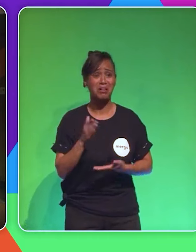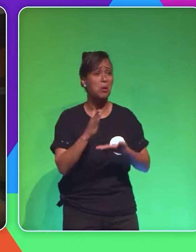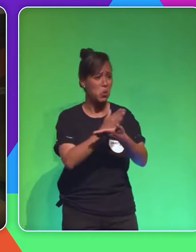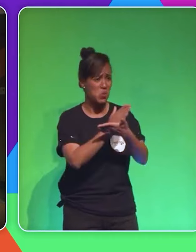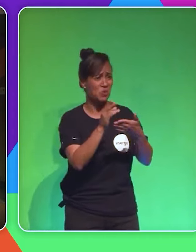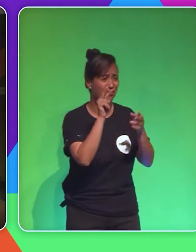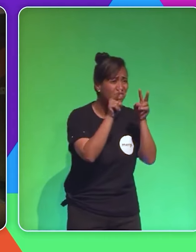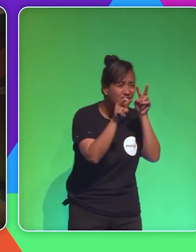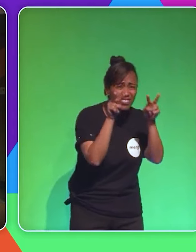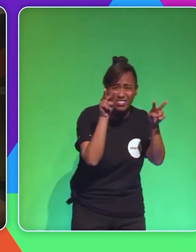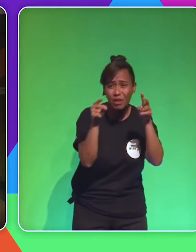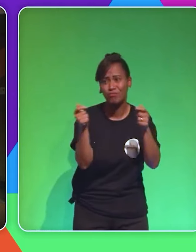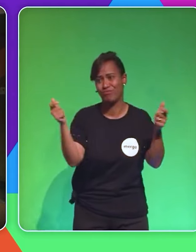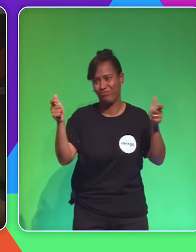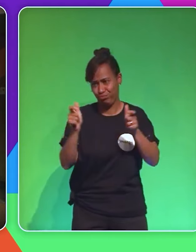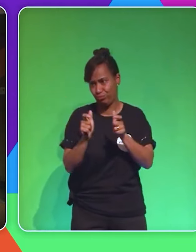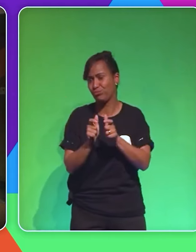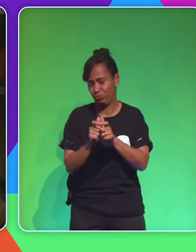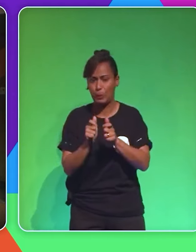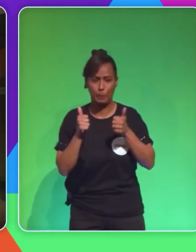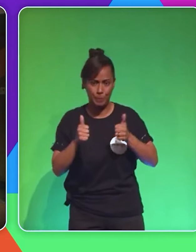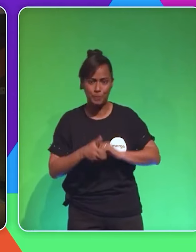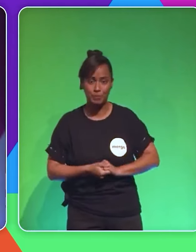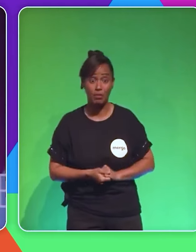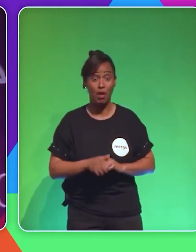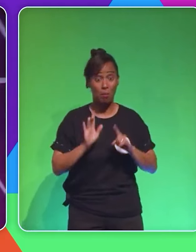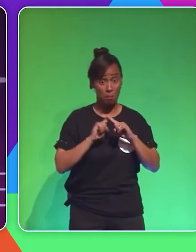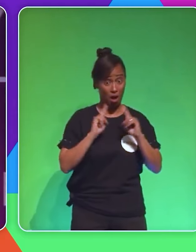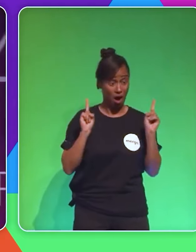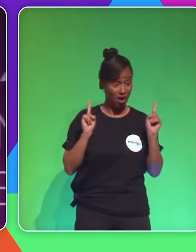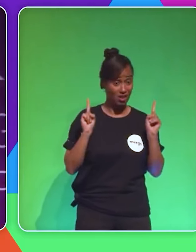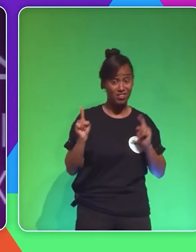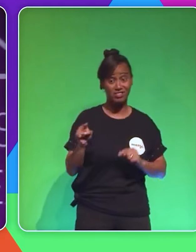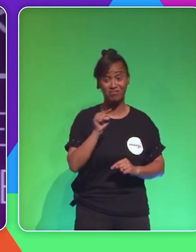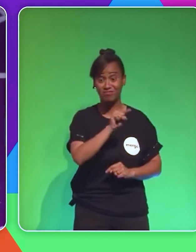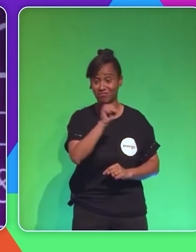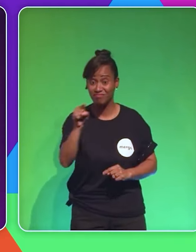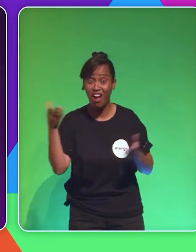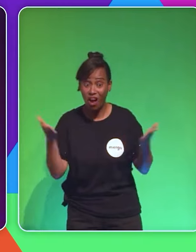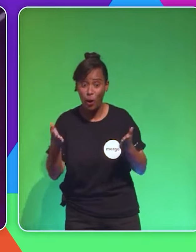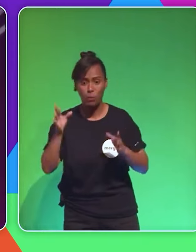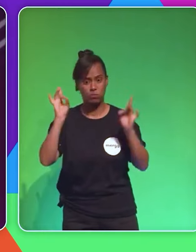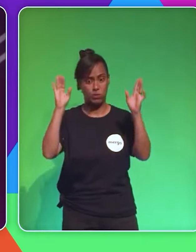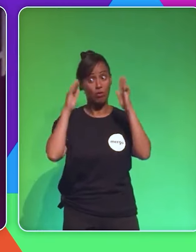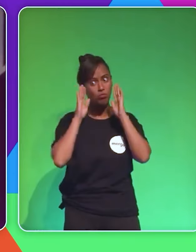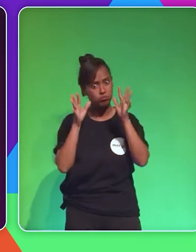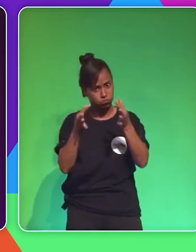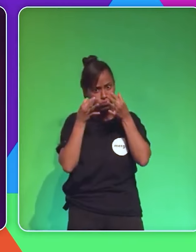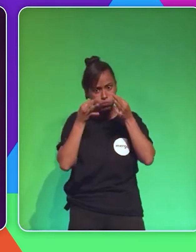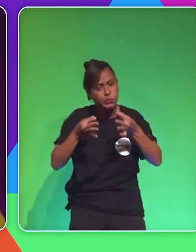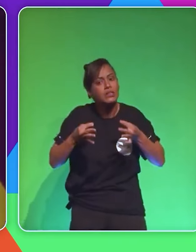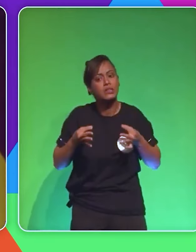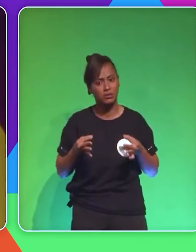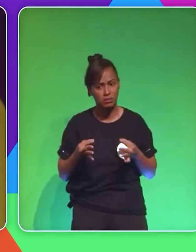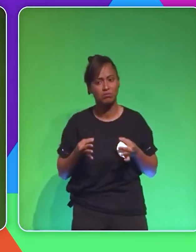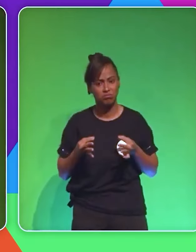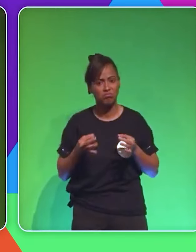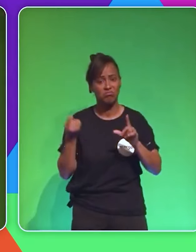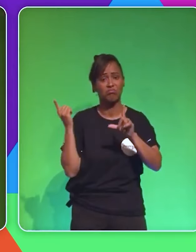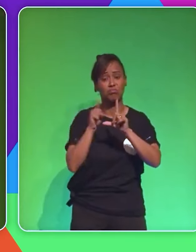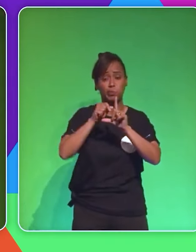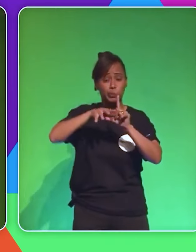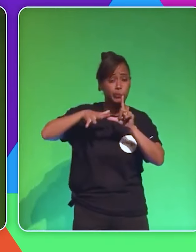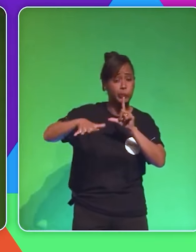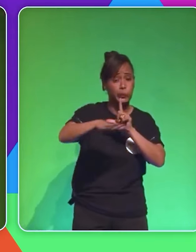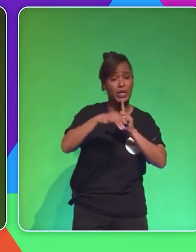vendo show mas pra vocês eu vou fazer uma palestra que eu vou jogar Real sobre algumas